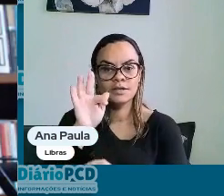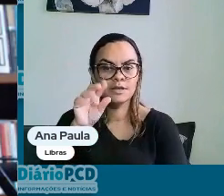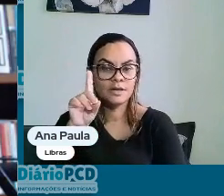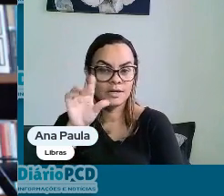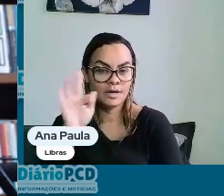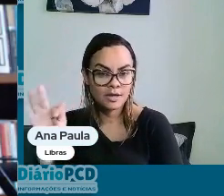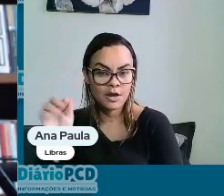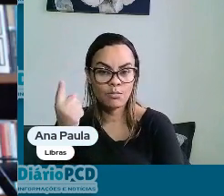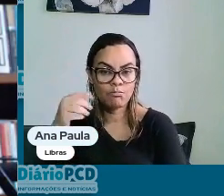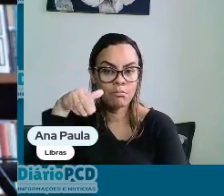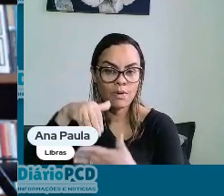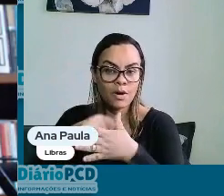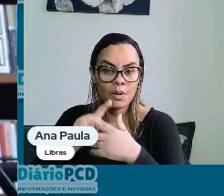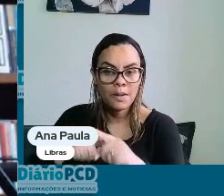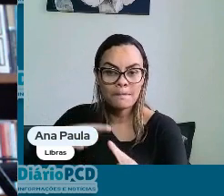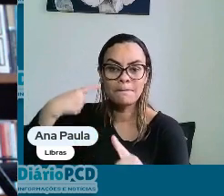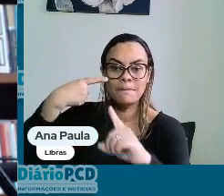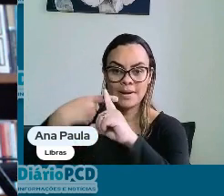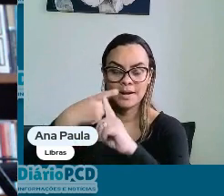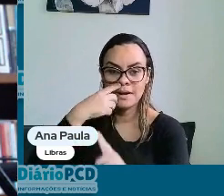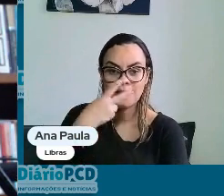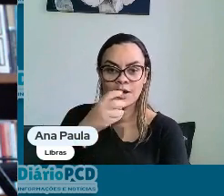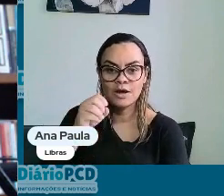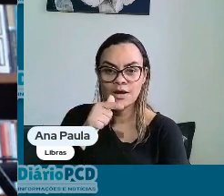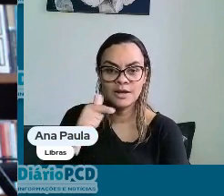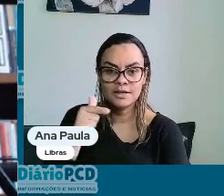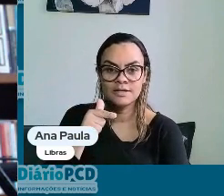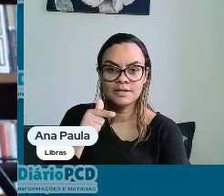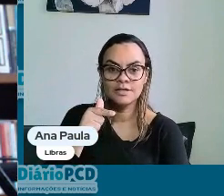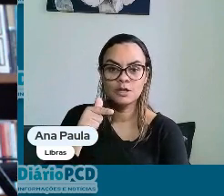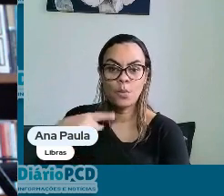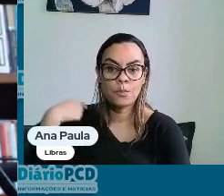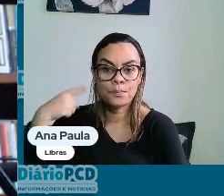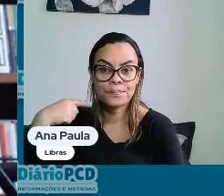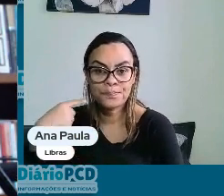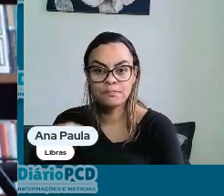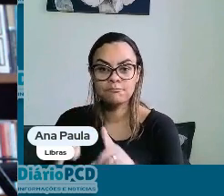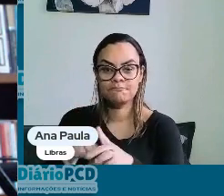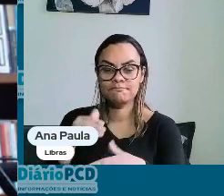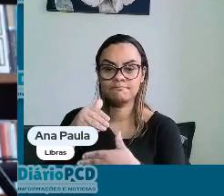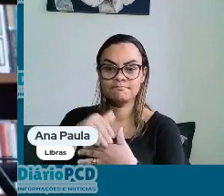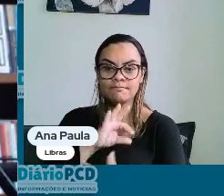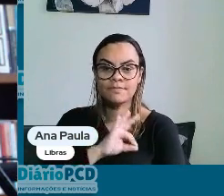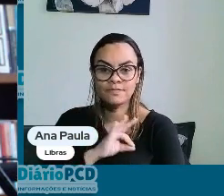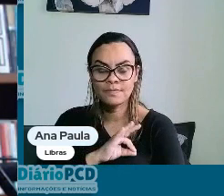voto, e mais 27 delegados dos